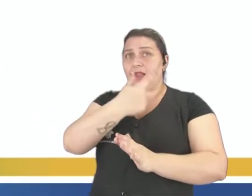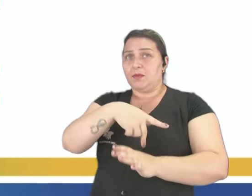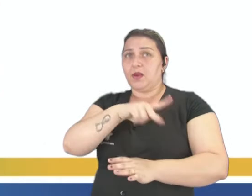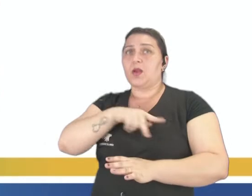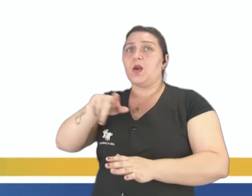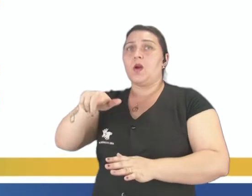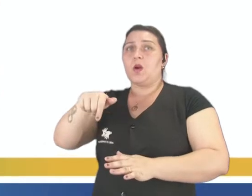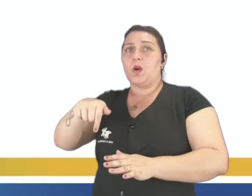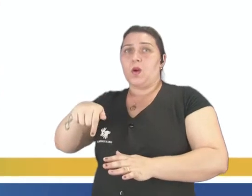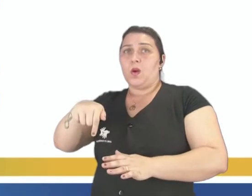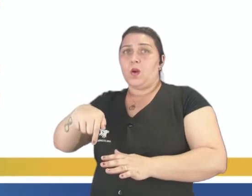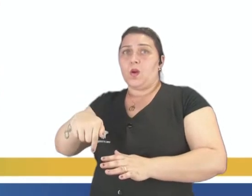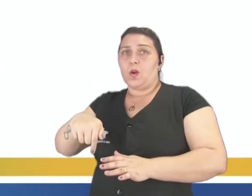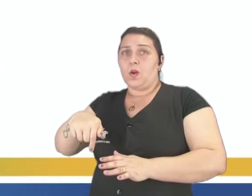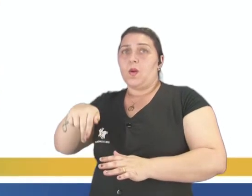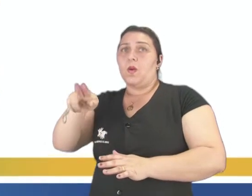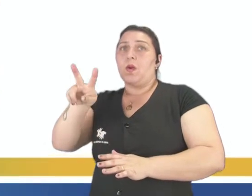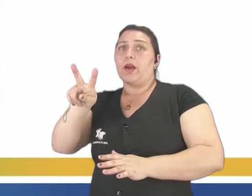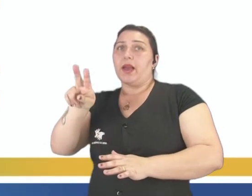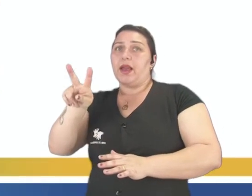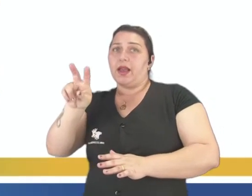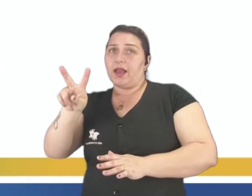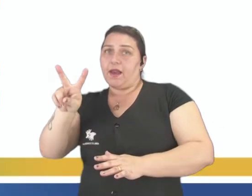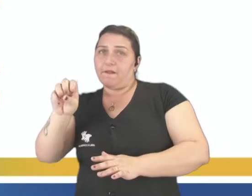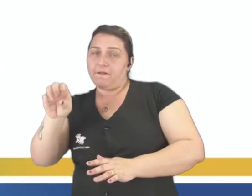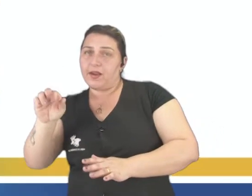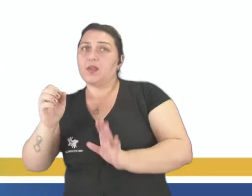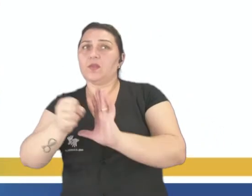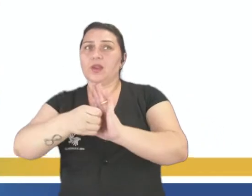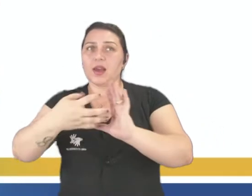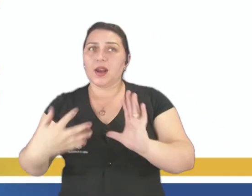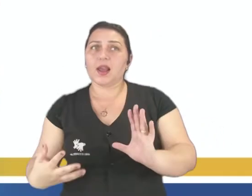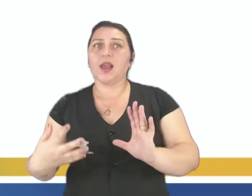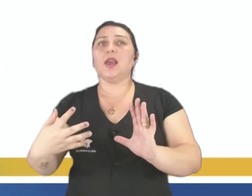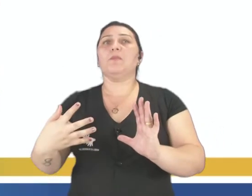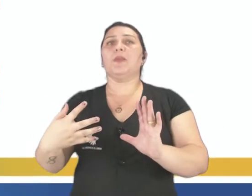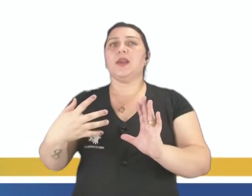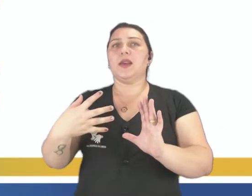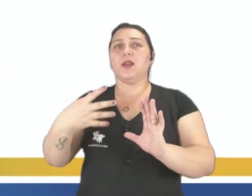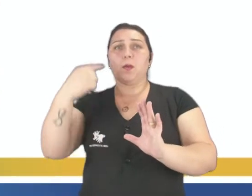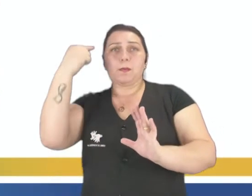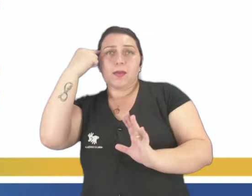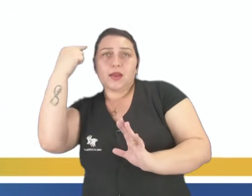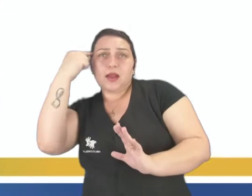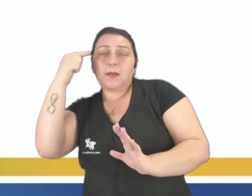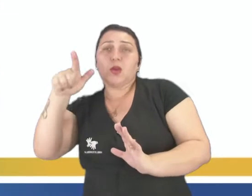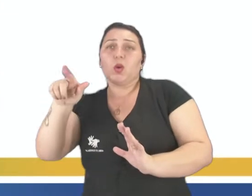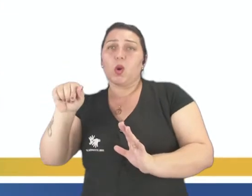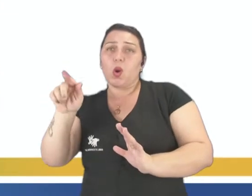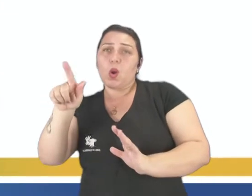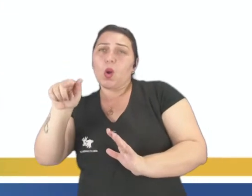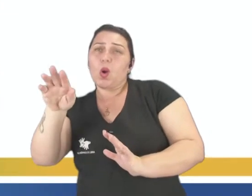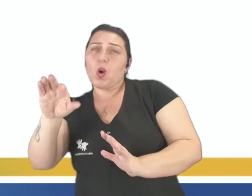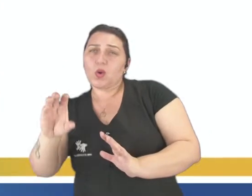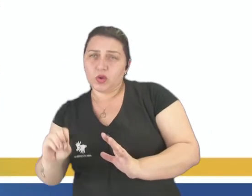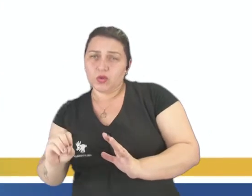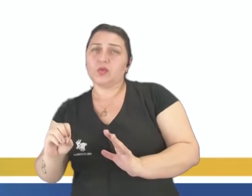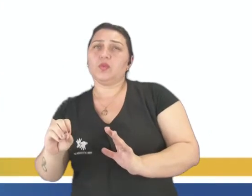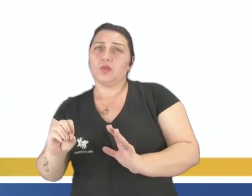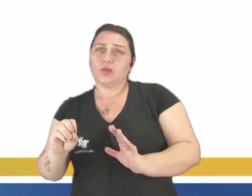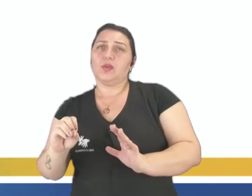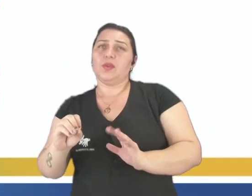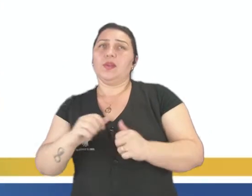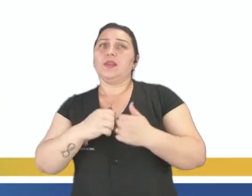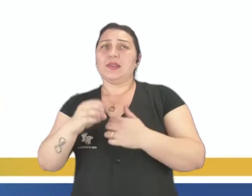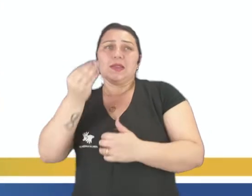racionalismo, o pensamento lógico. Esse estilo tem como principal objetivo o que? Convencer o leitor. Então, o quevedismo ou conceptismo vem